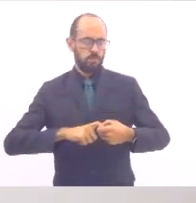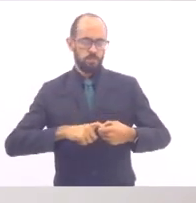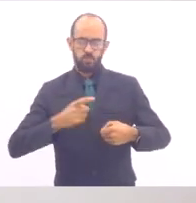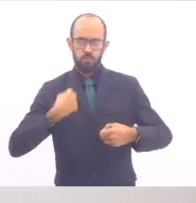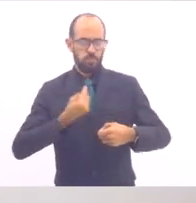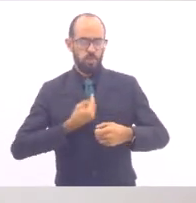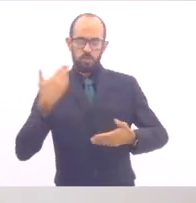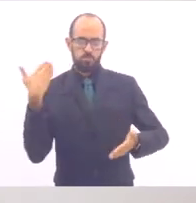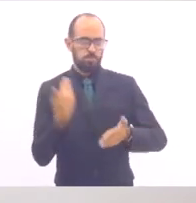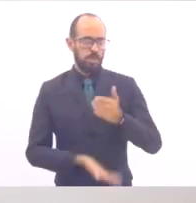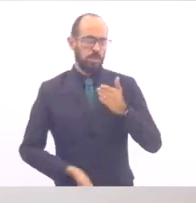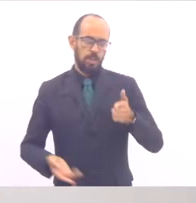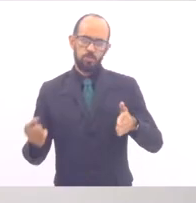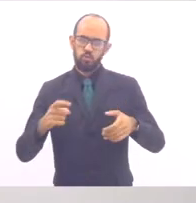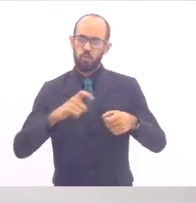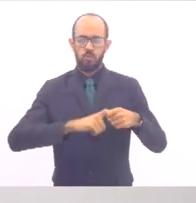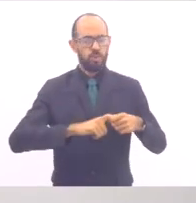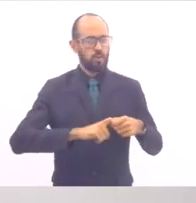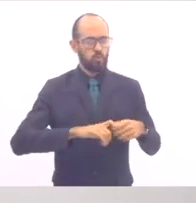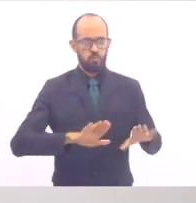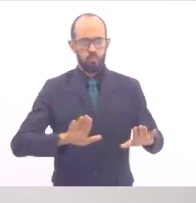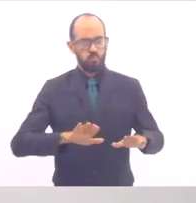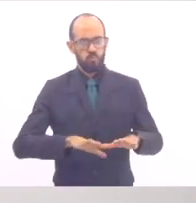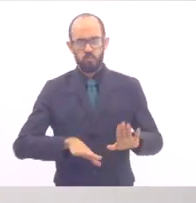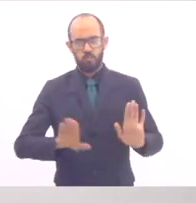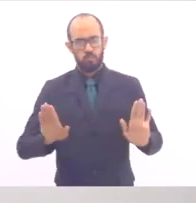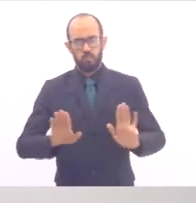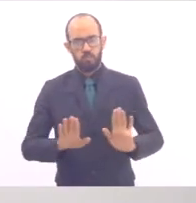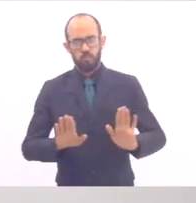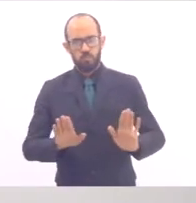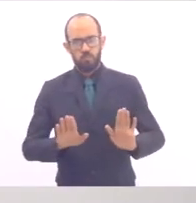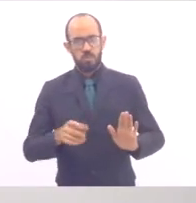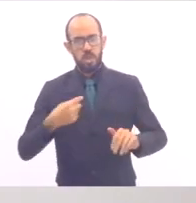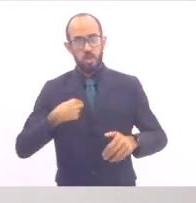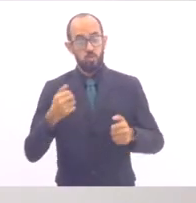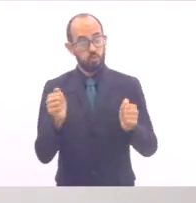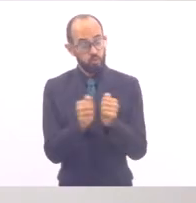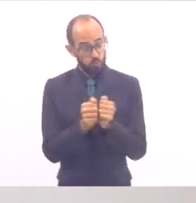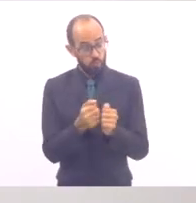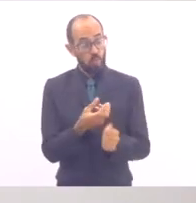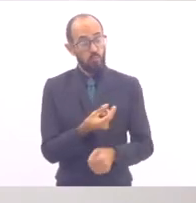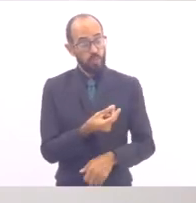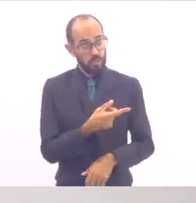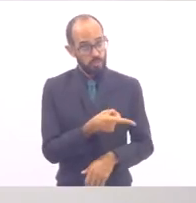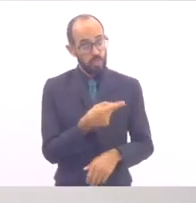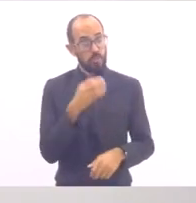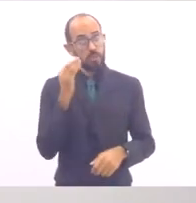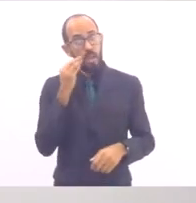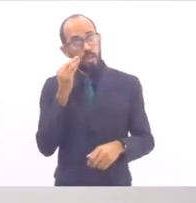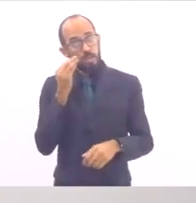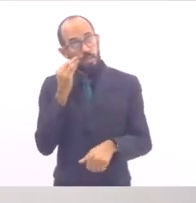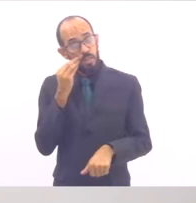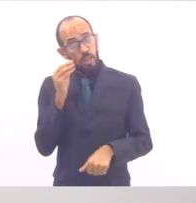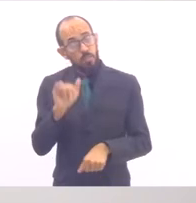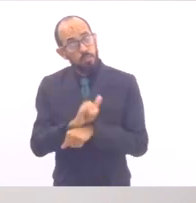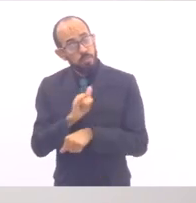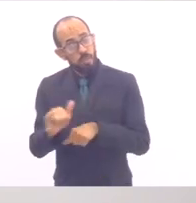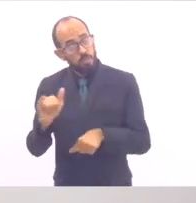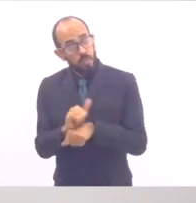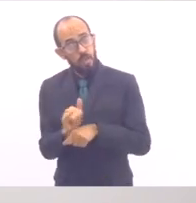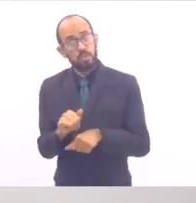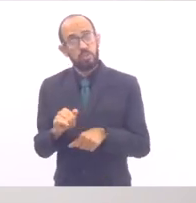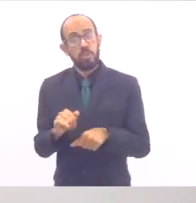esse convênio. Eu, conjunto com o financeiro e o setor de convênios, eu tentei fazer o que eu pude e o que eu não